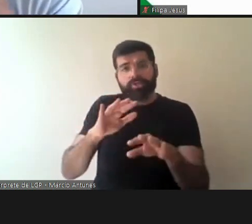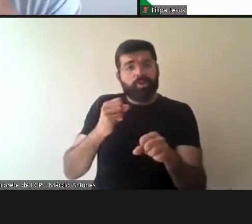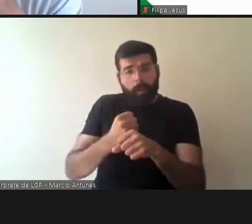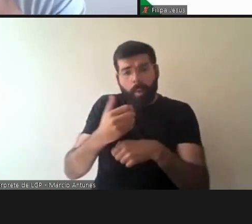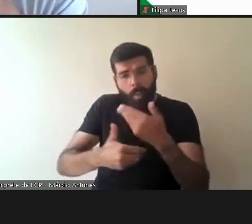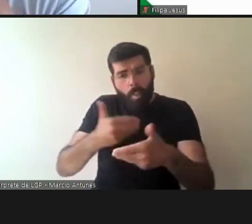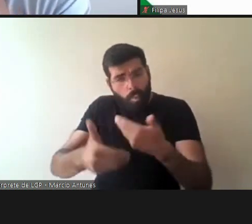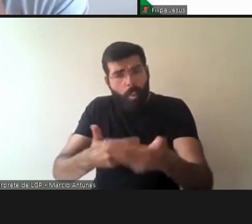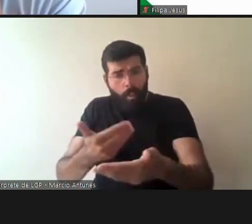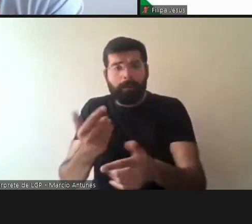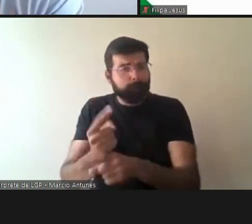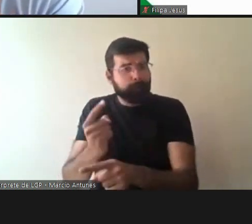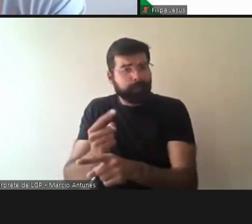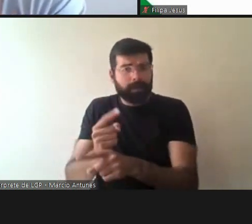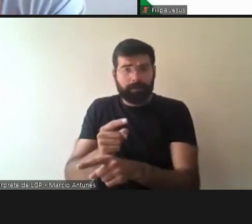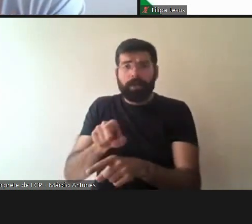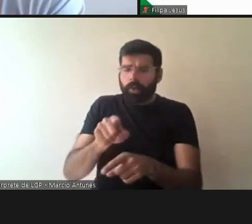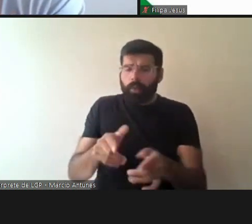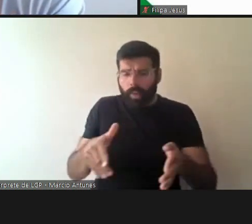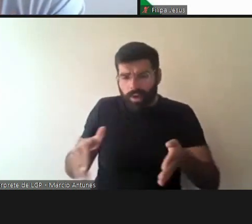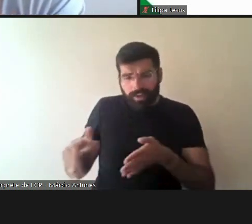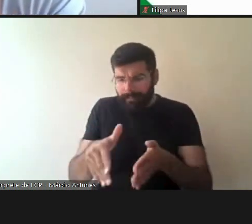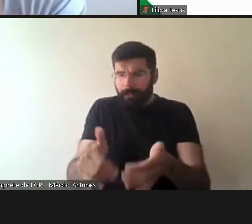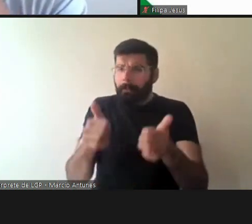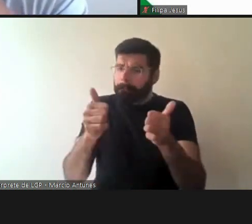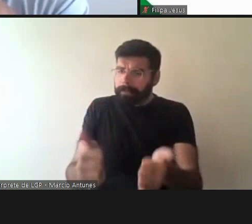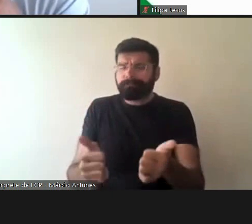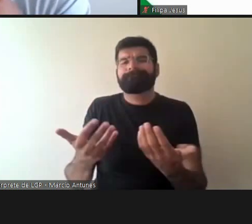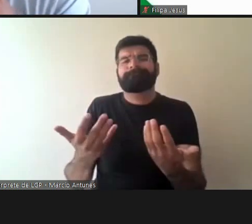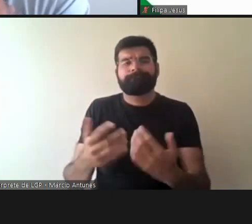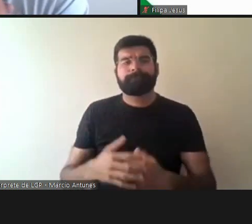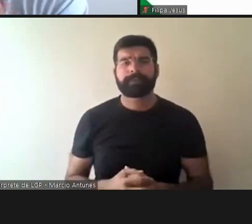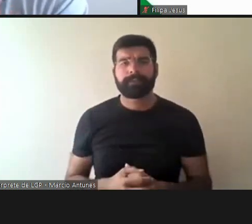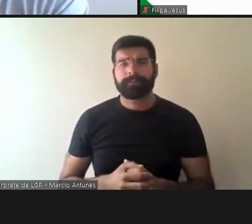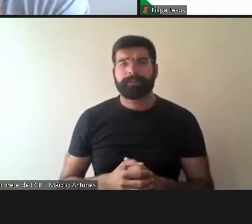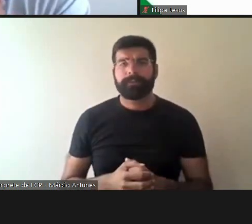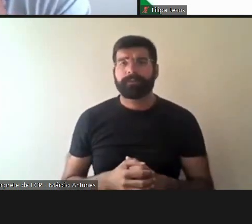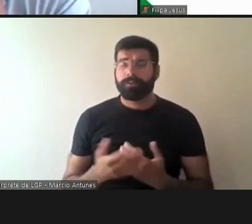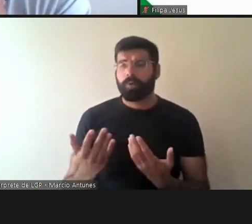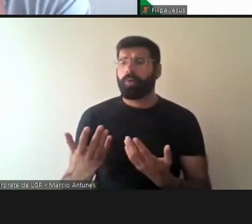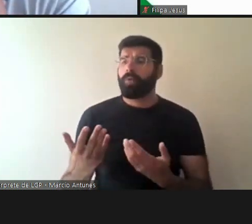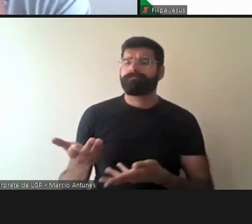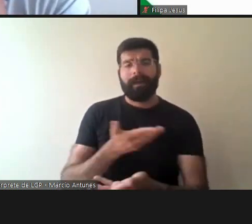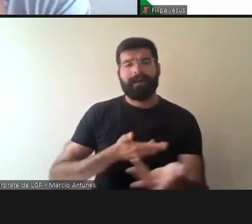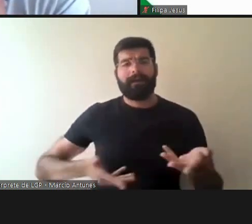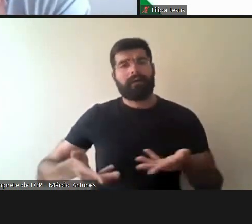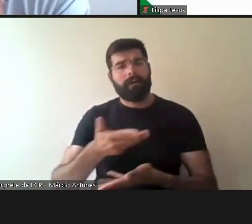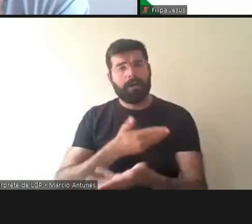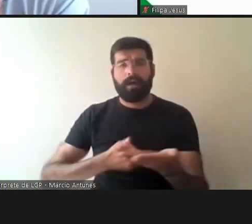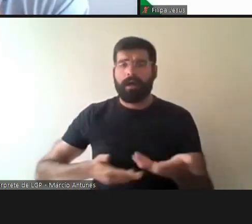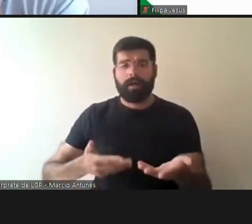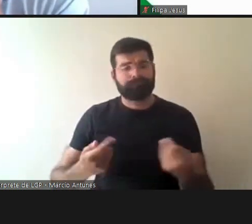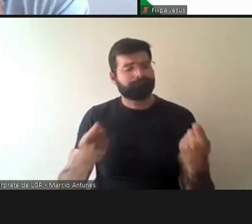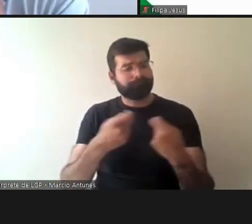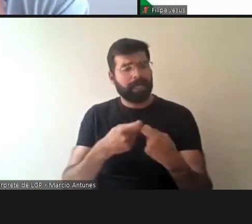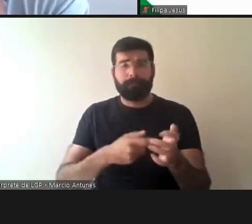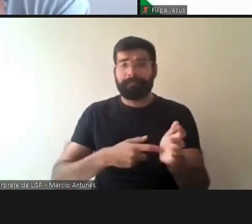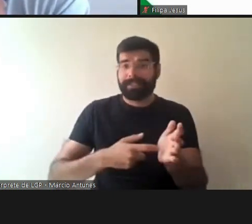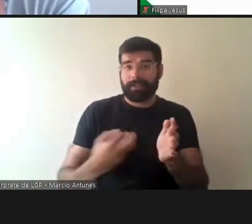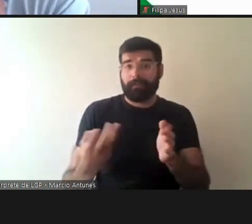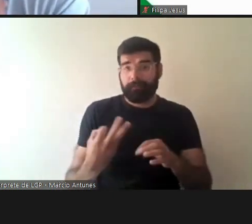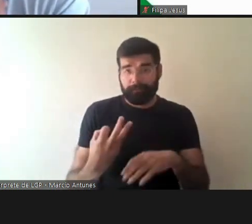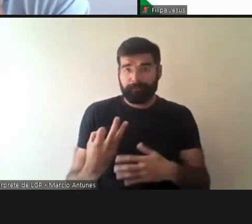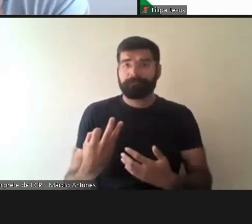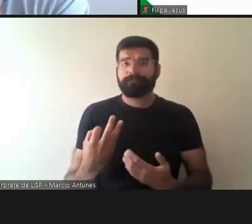passos certos, com a dinâmica necessária, sem